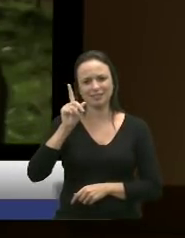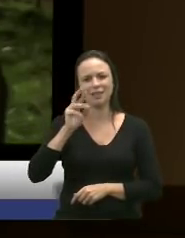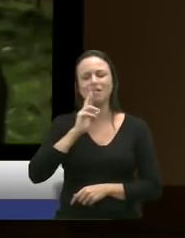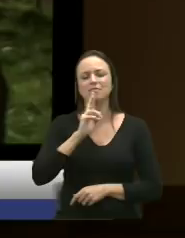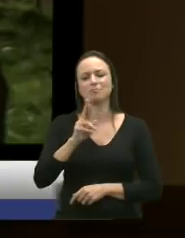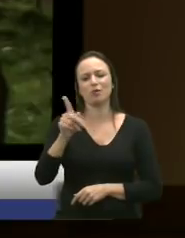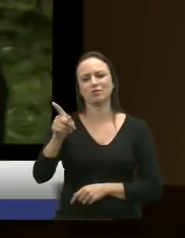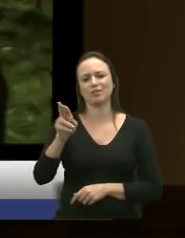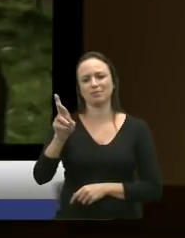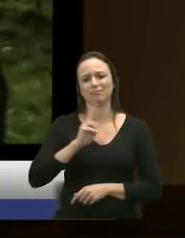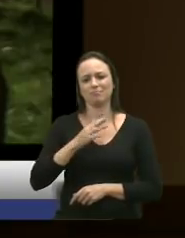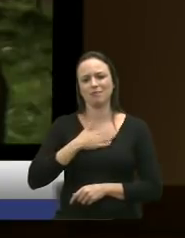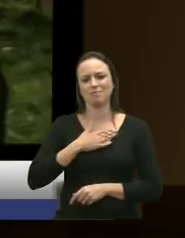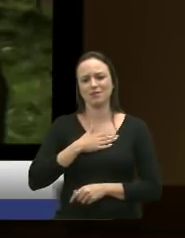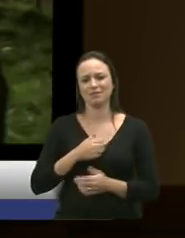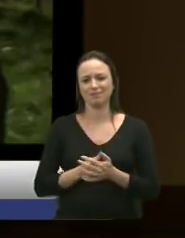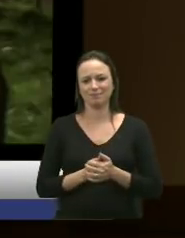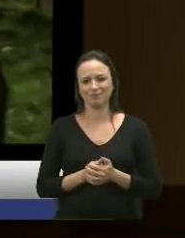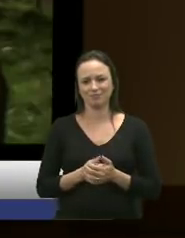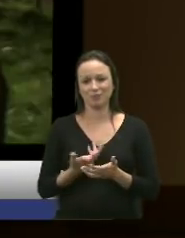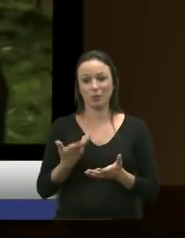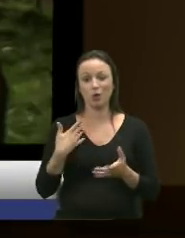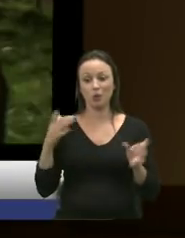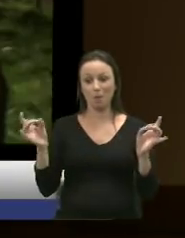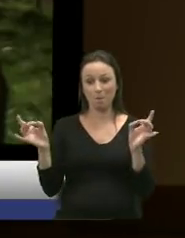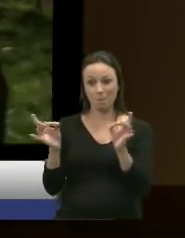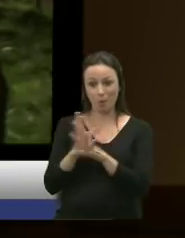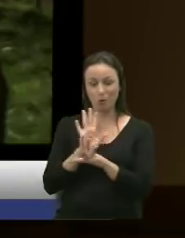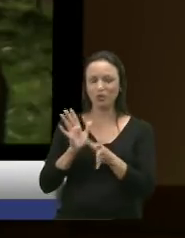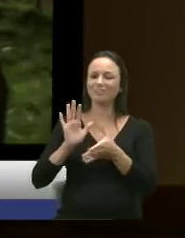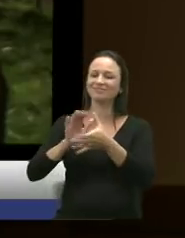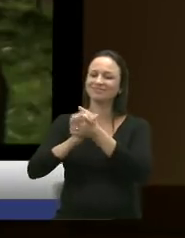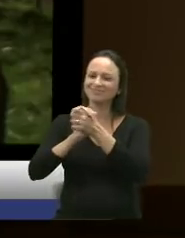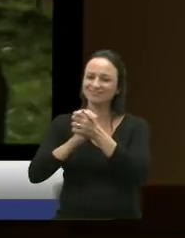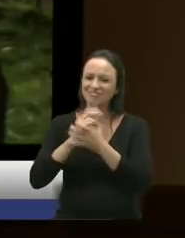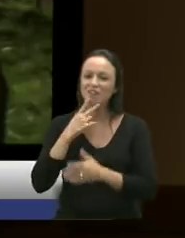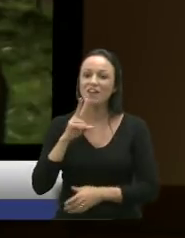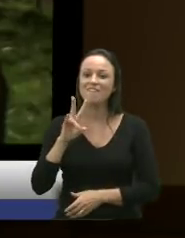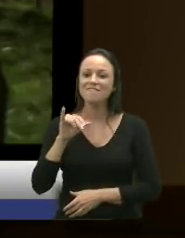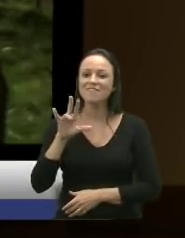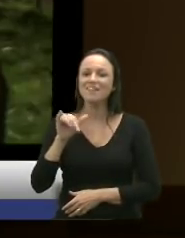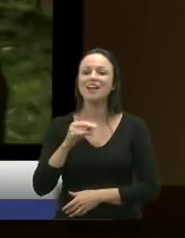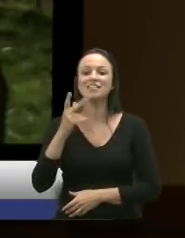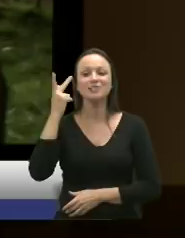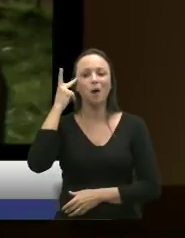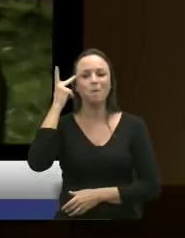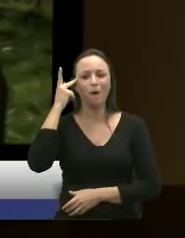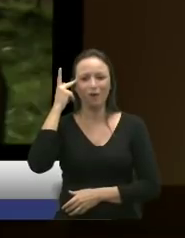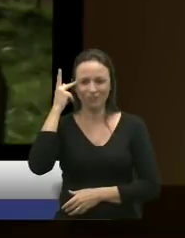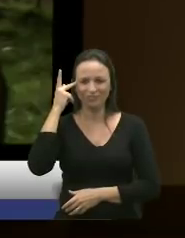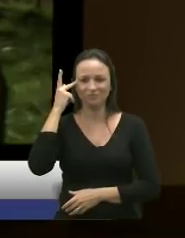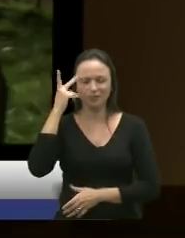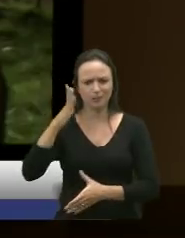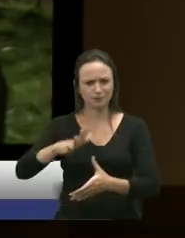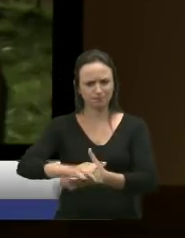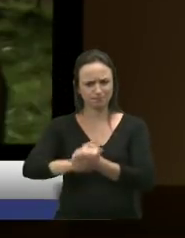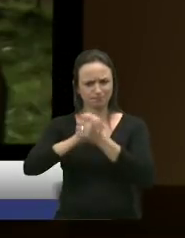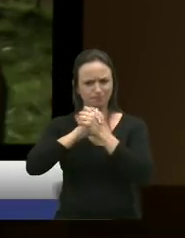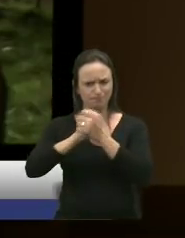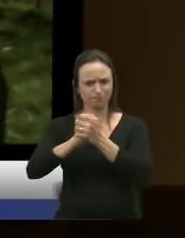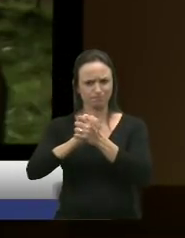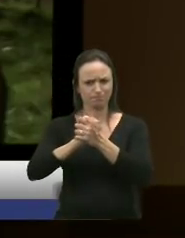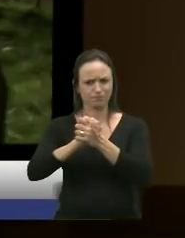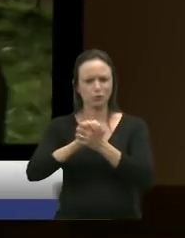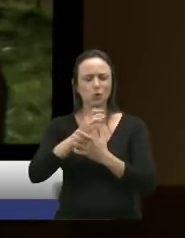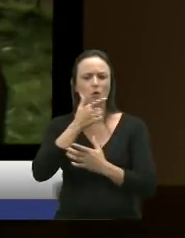Francisco. Quando o saudei finalmente dizendo, viva São Paulo! E num forte aperto de mão ele me respondeu com aquela